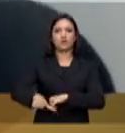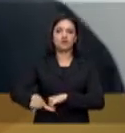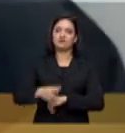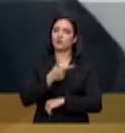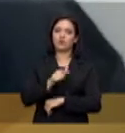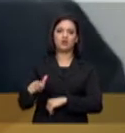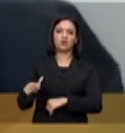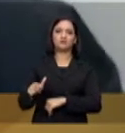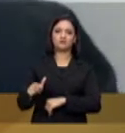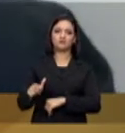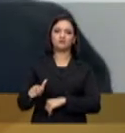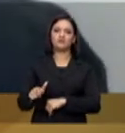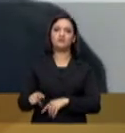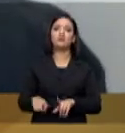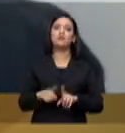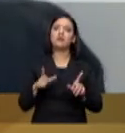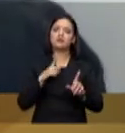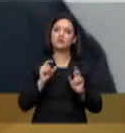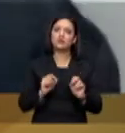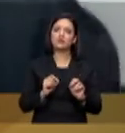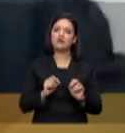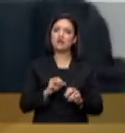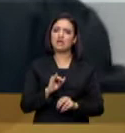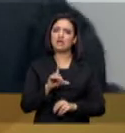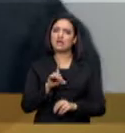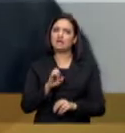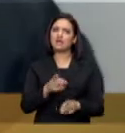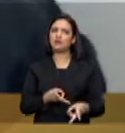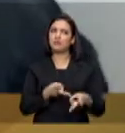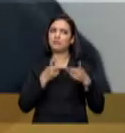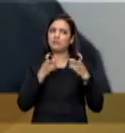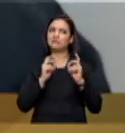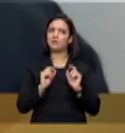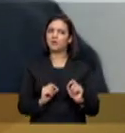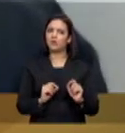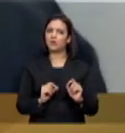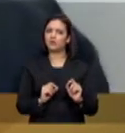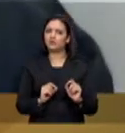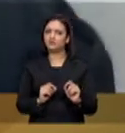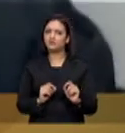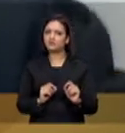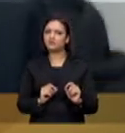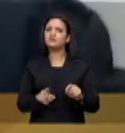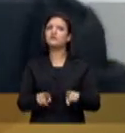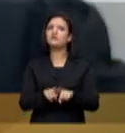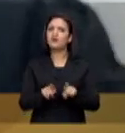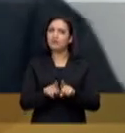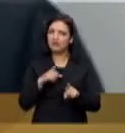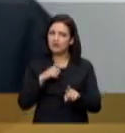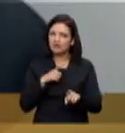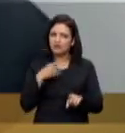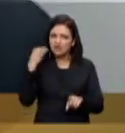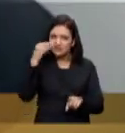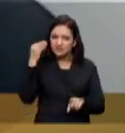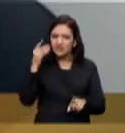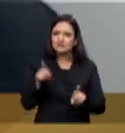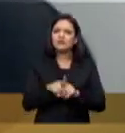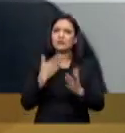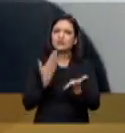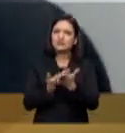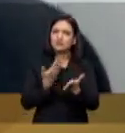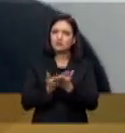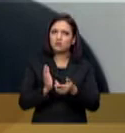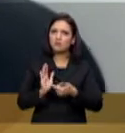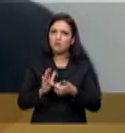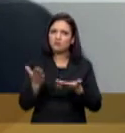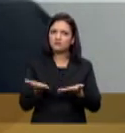tem, infelizmente, é a constatação do IDEC empírica e trazida em estudos, memoriais e nas suas revistas, de